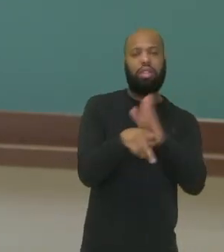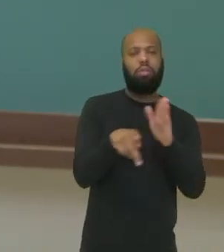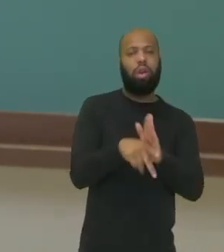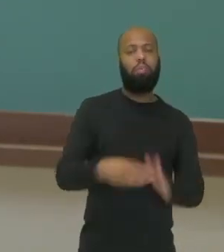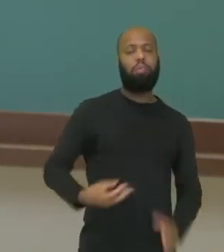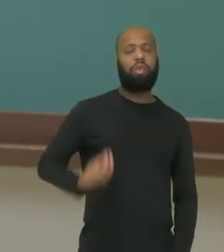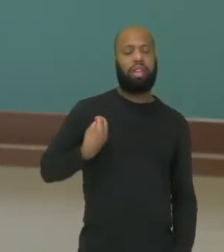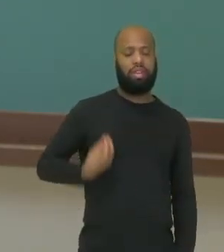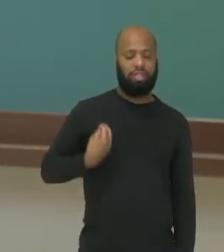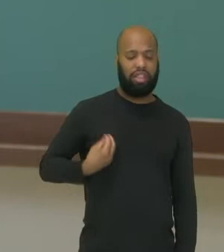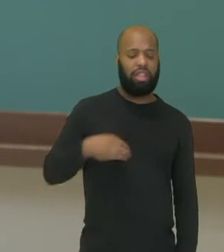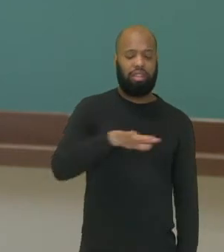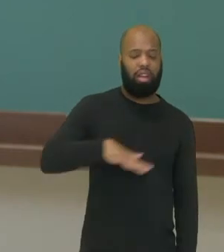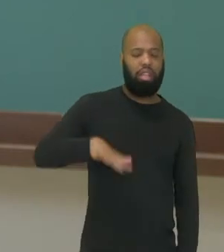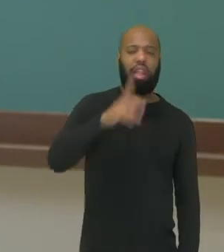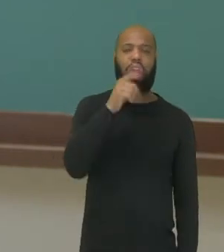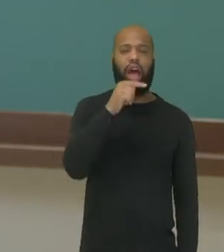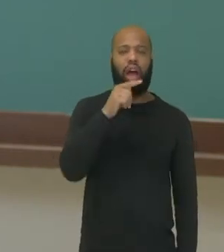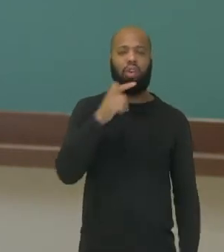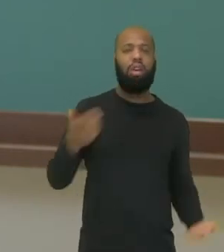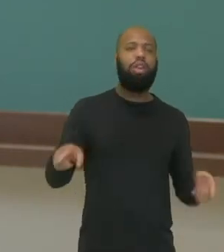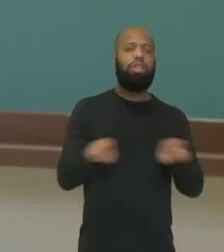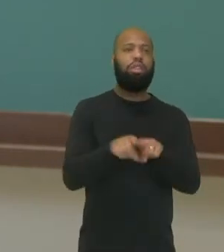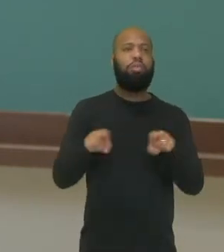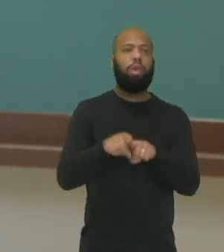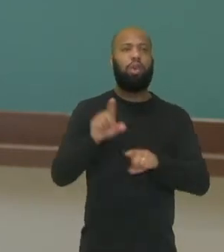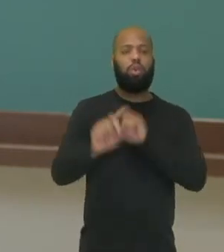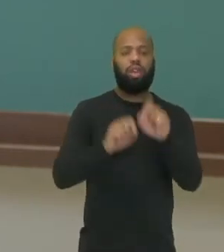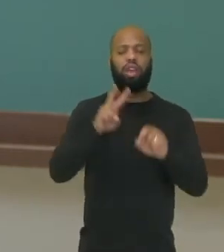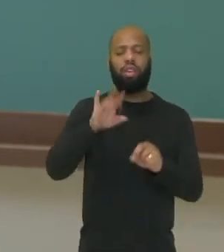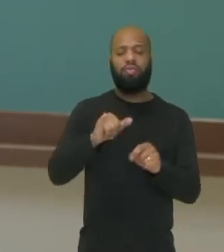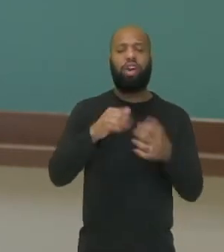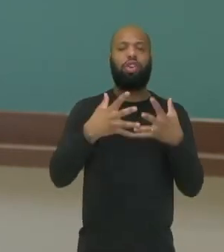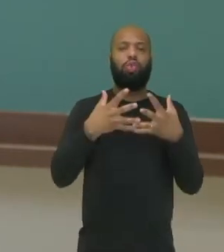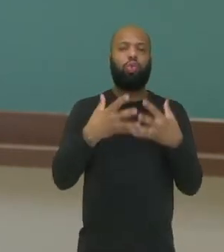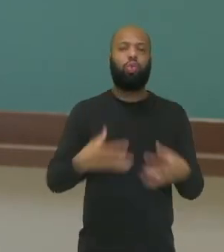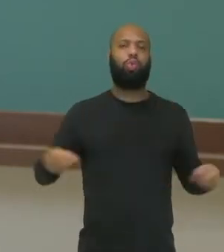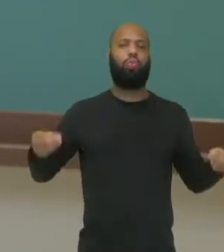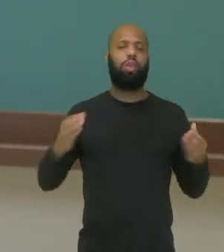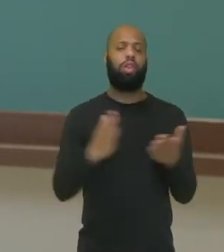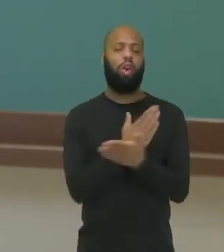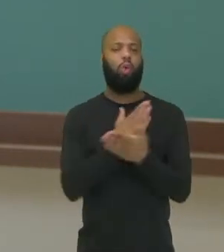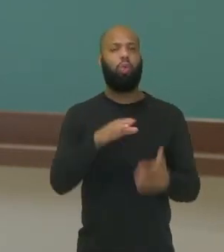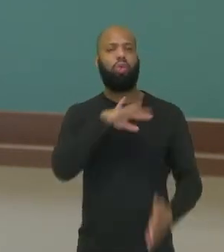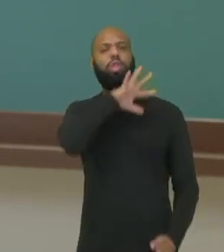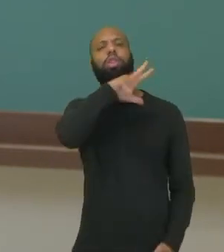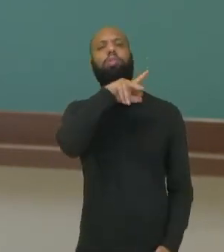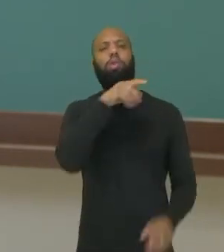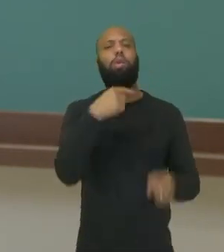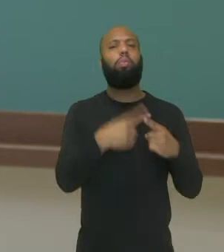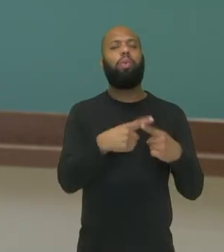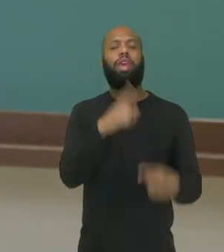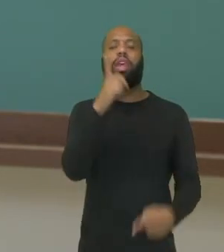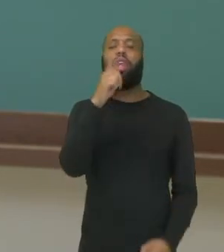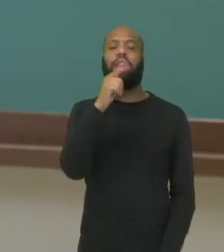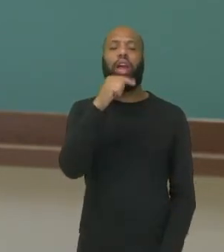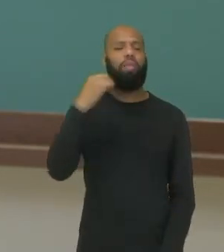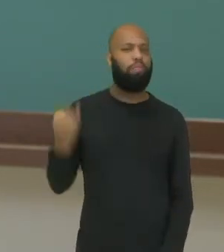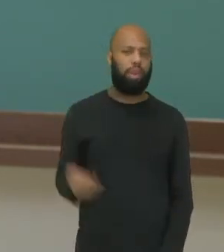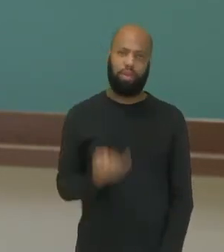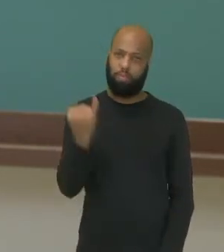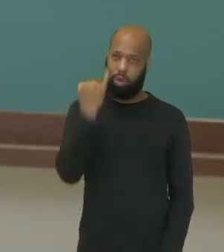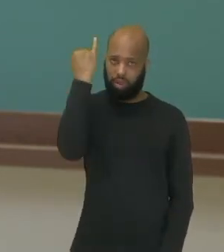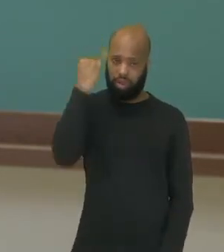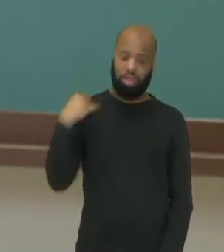extinção de espécie. Claro, nós estamos falando de água. E água é algo muito importante para a